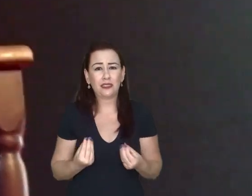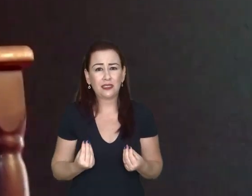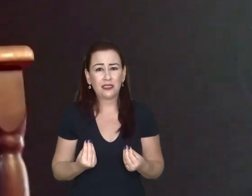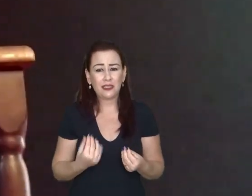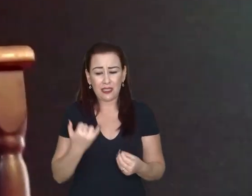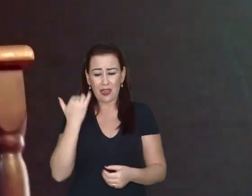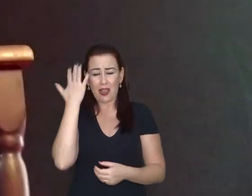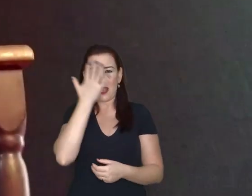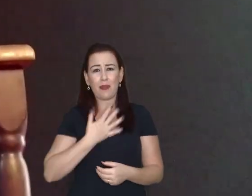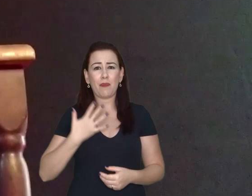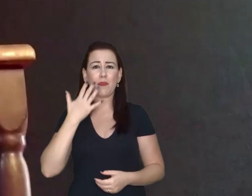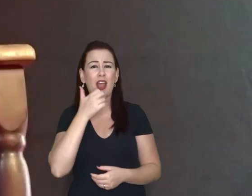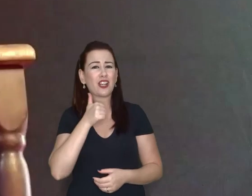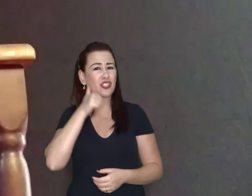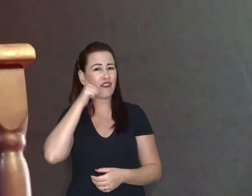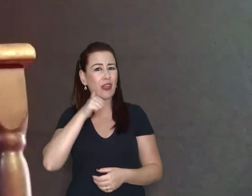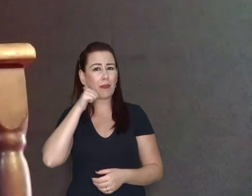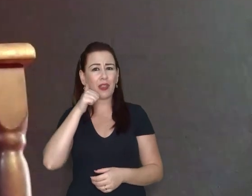feminina